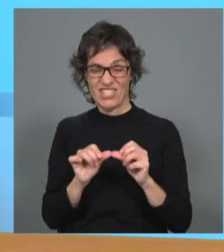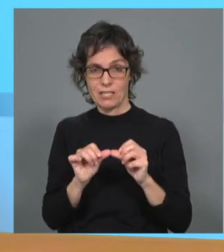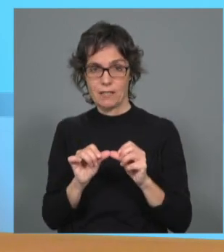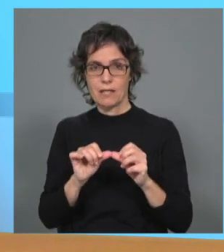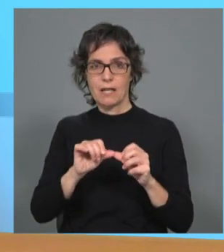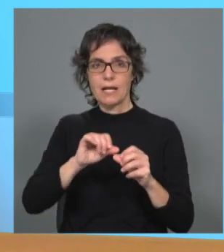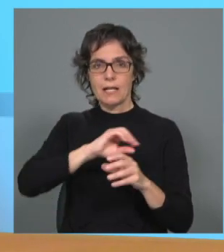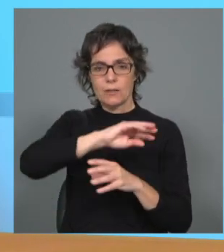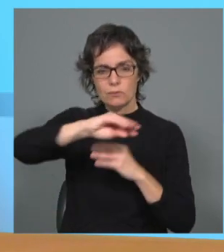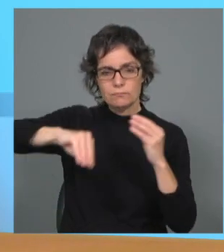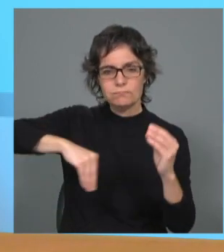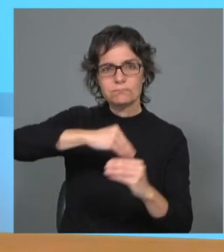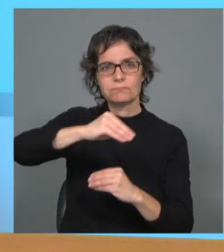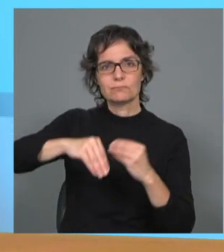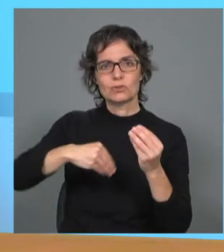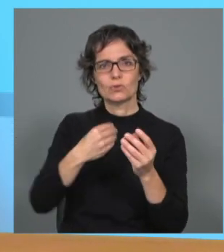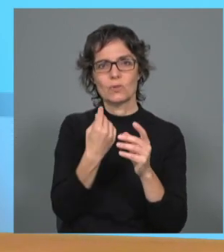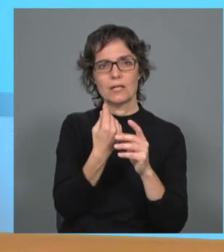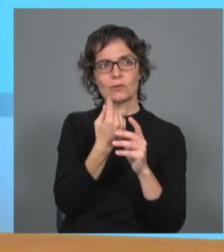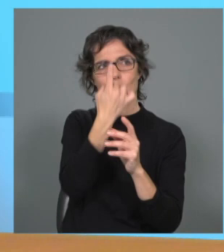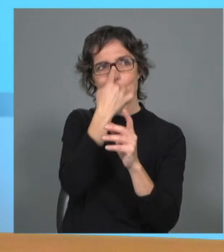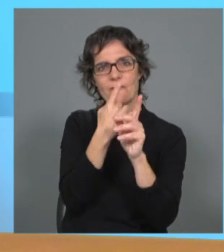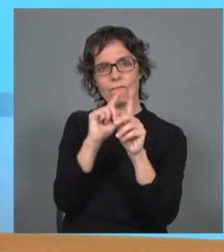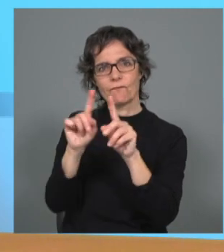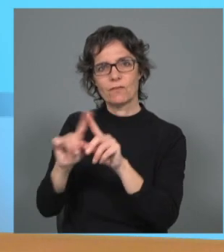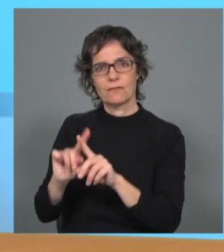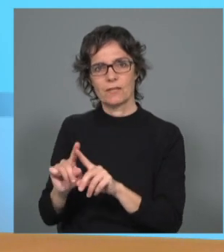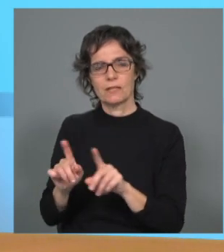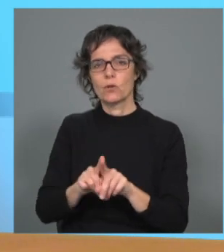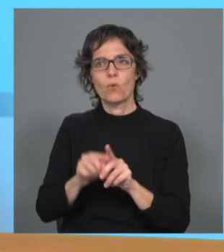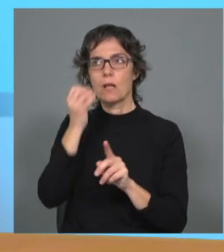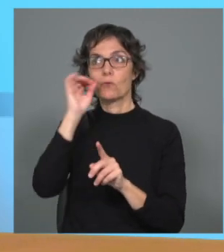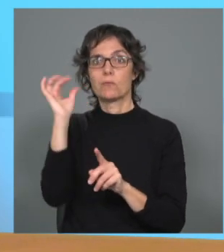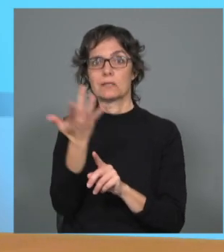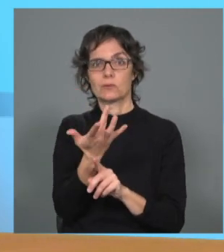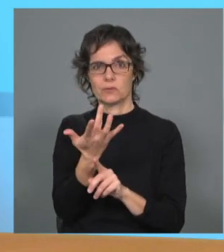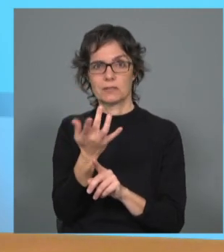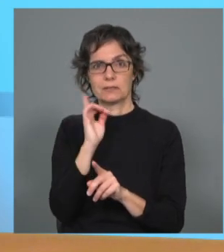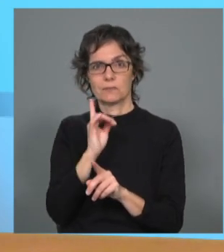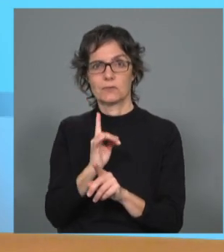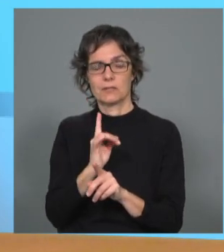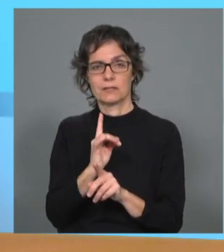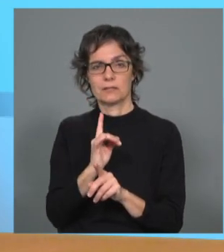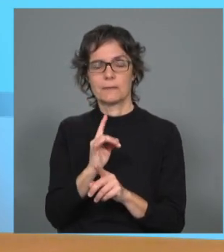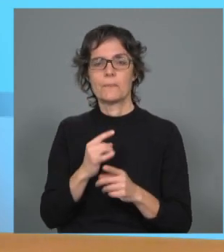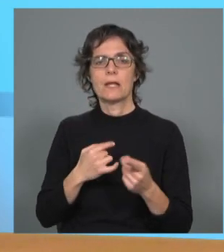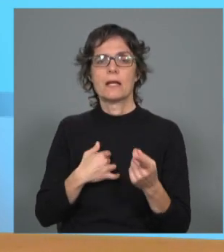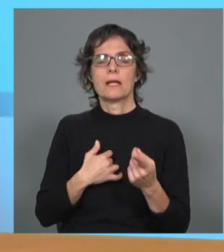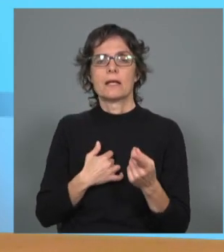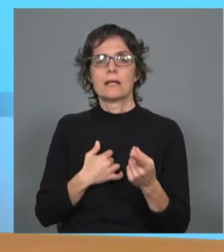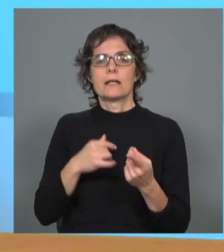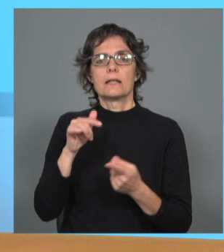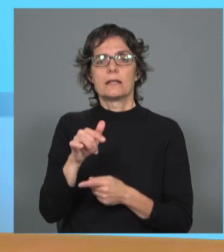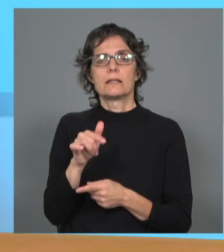este problema, não só pensando que, ok, lá temos nós que incluir as mulheres. Não se trata disso, é mais do